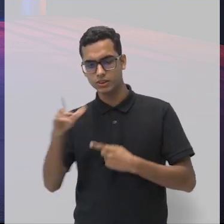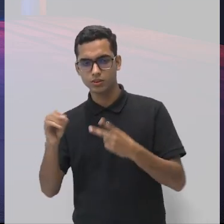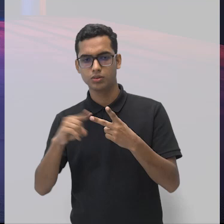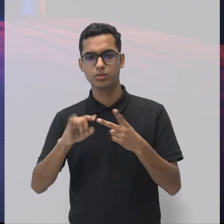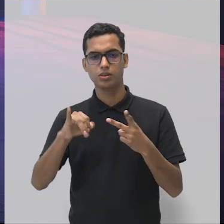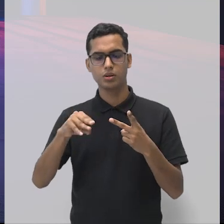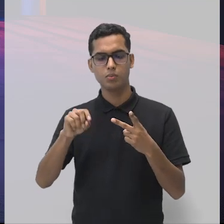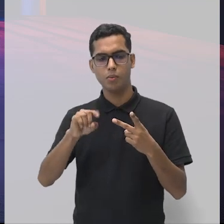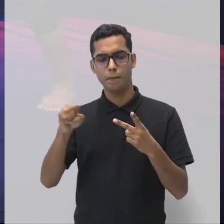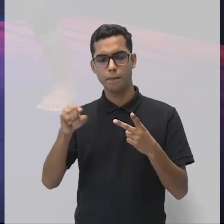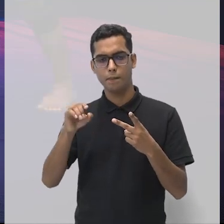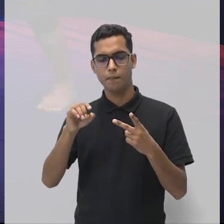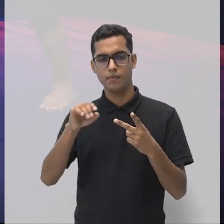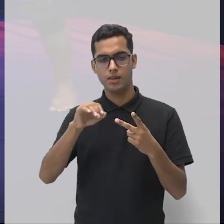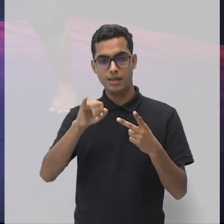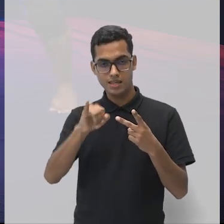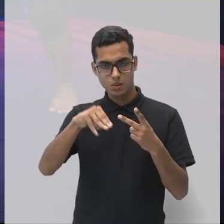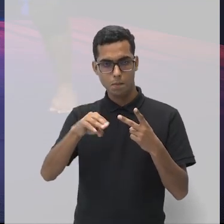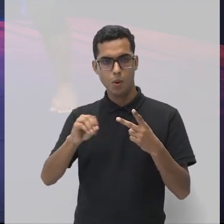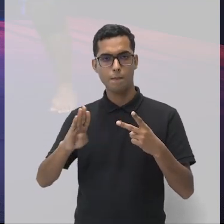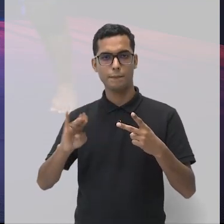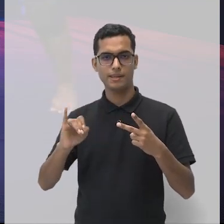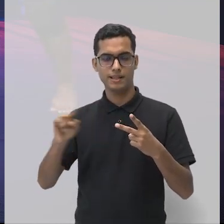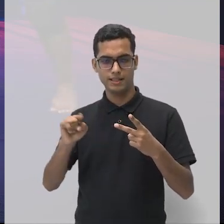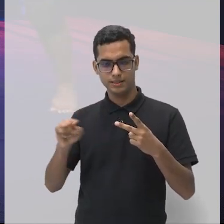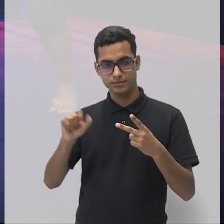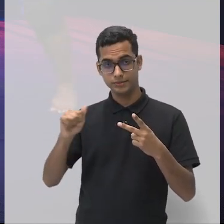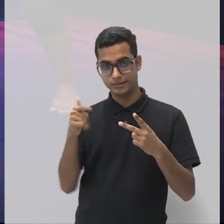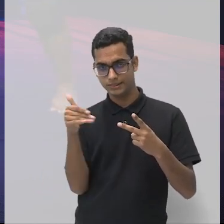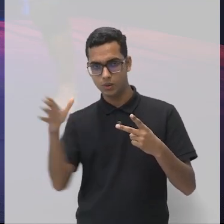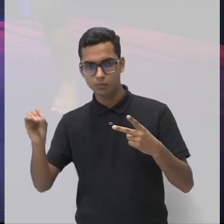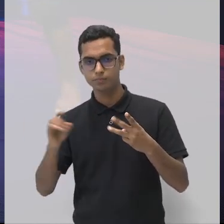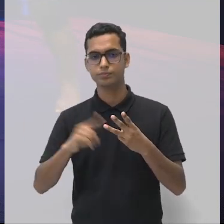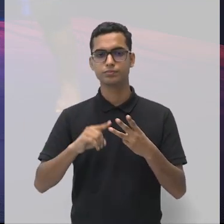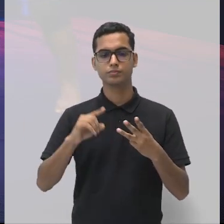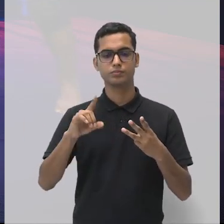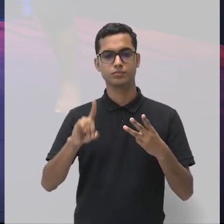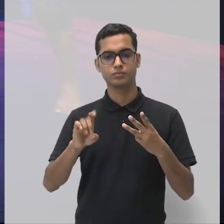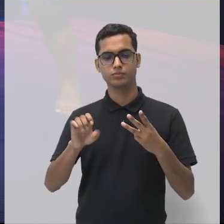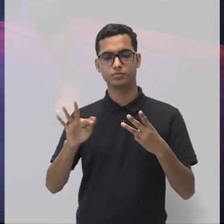e a defesa. Certo? Muito bem.